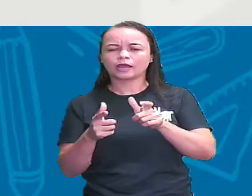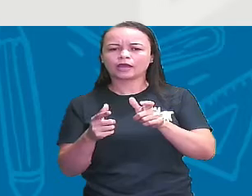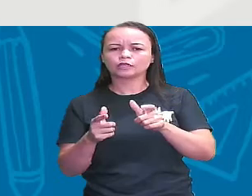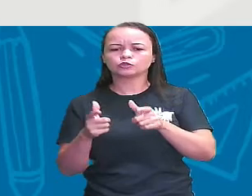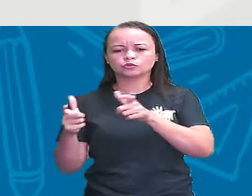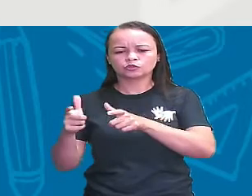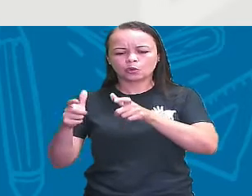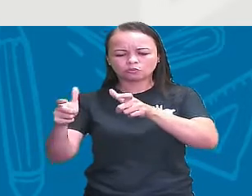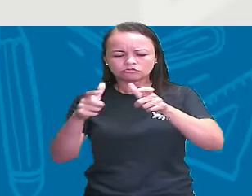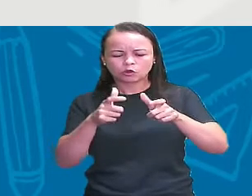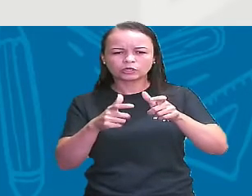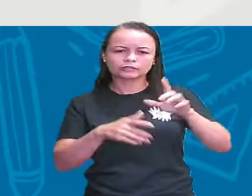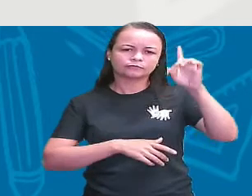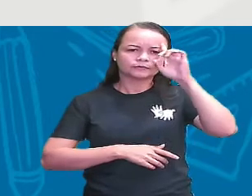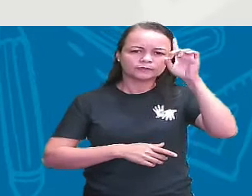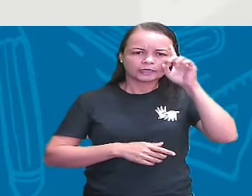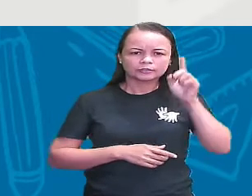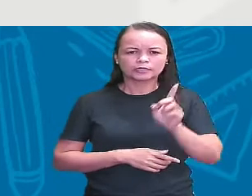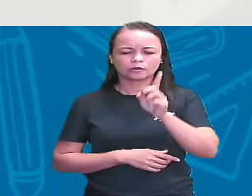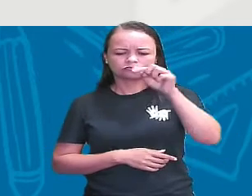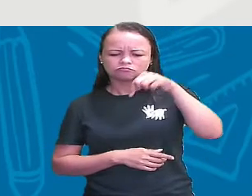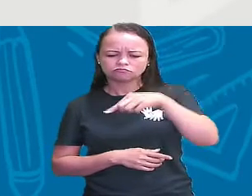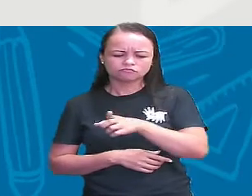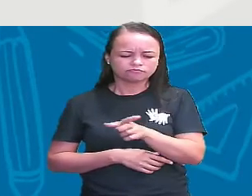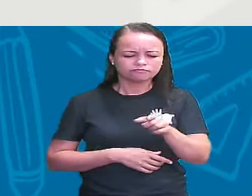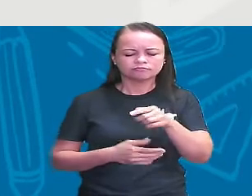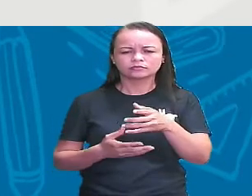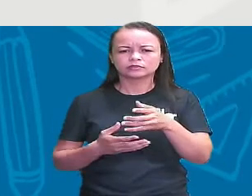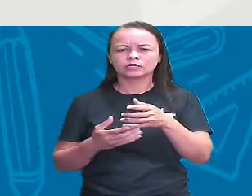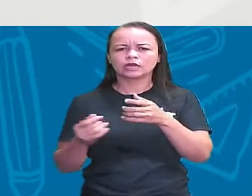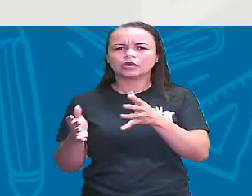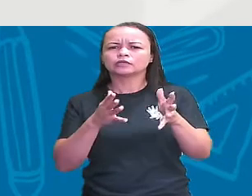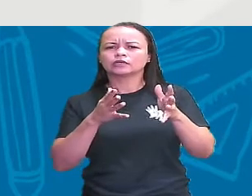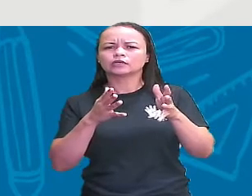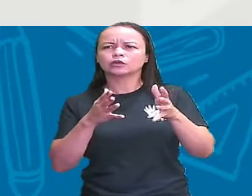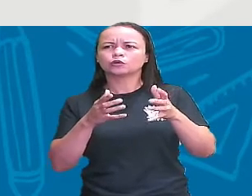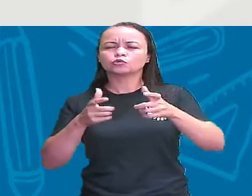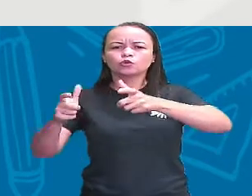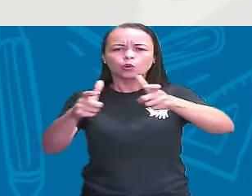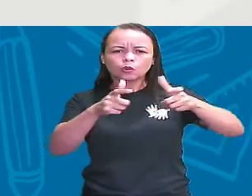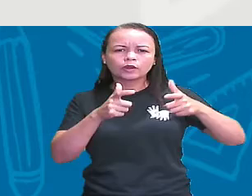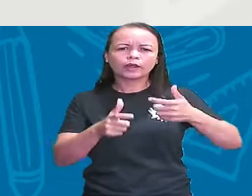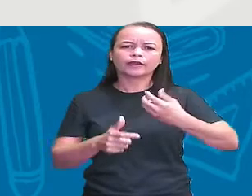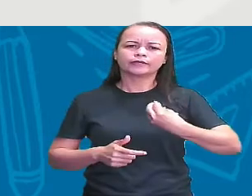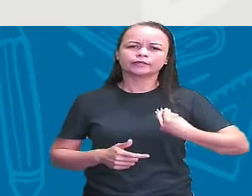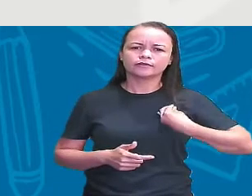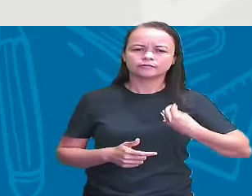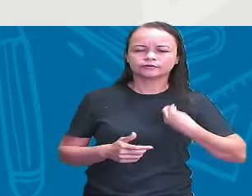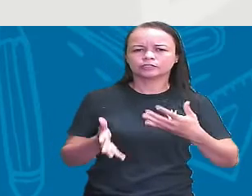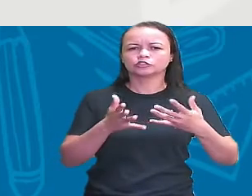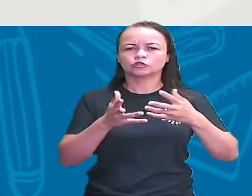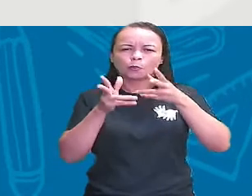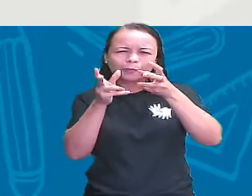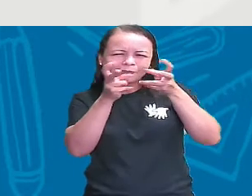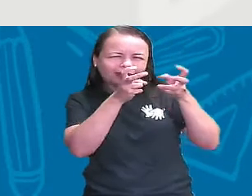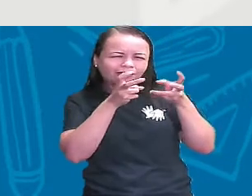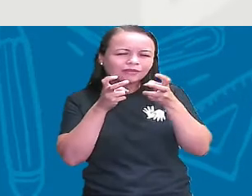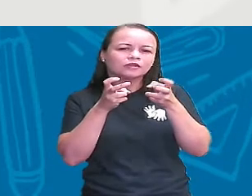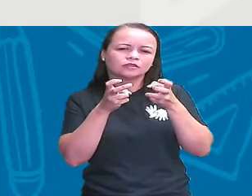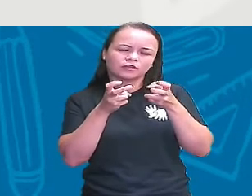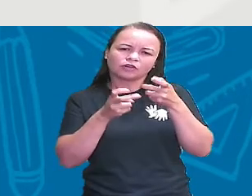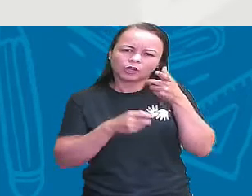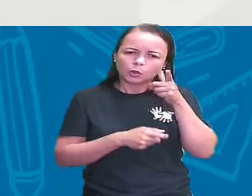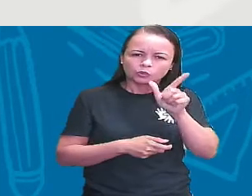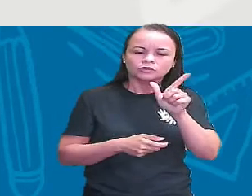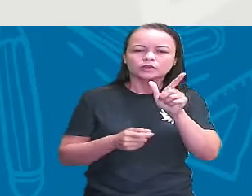dia? Quais elementos na paisagem que existe, que a gente consegue observar, que podemos